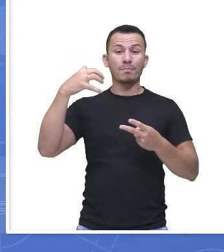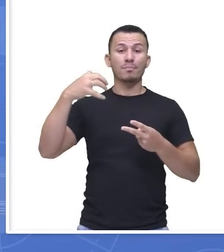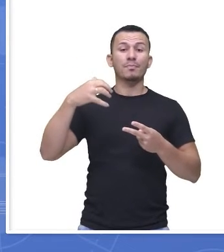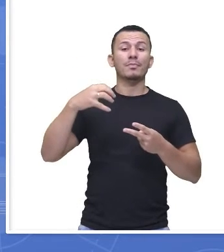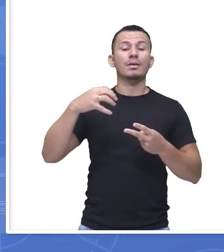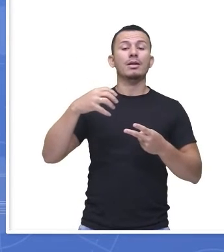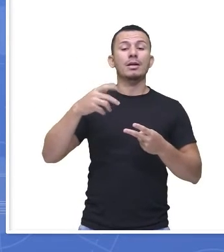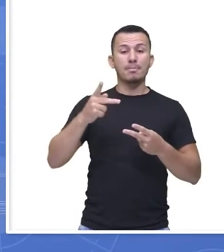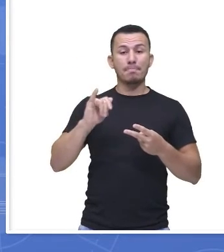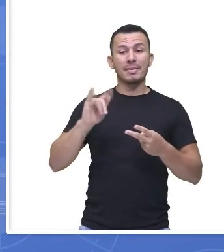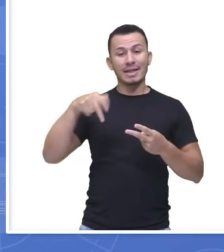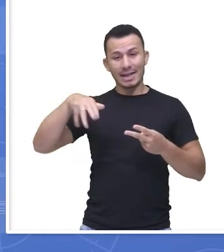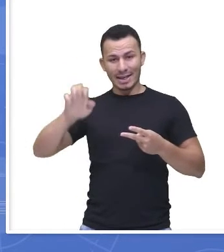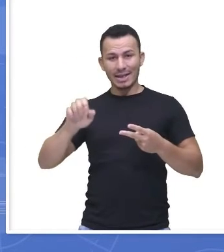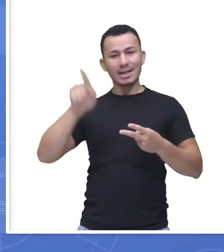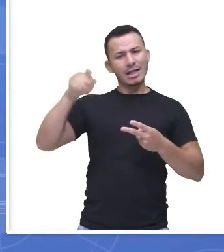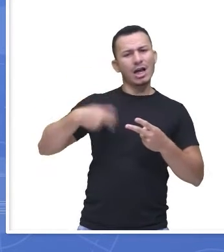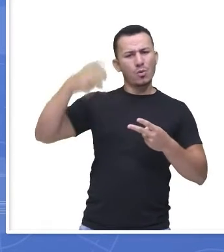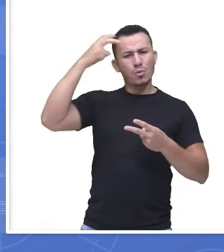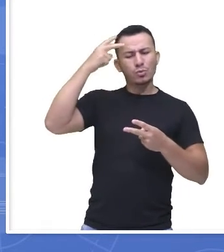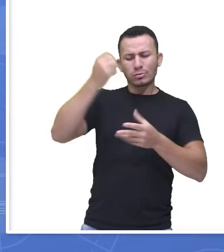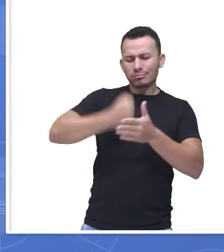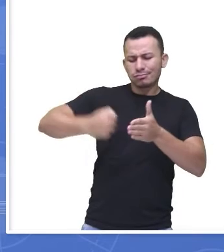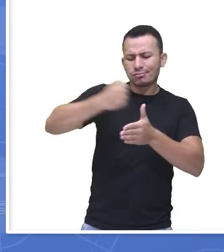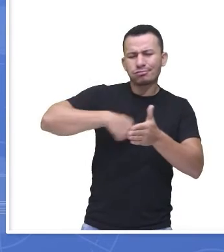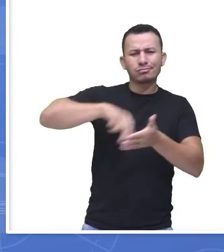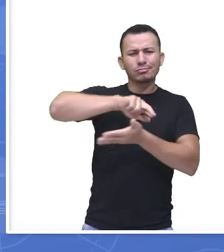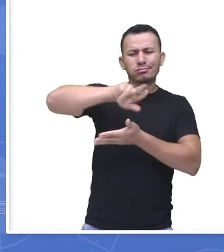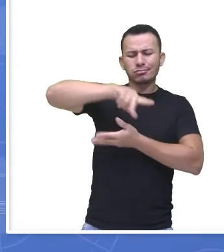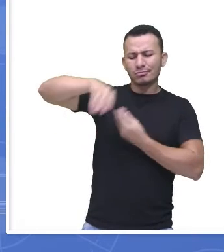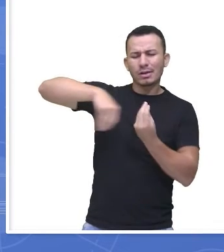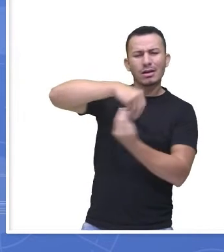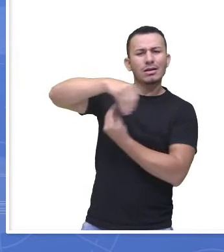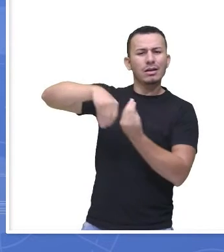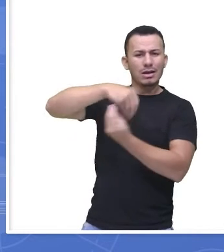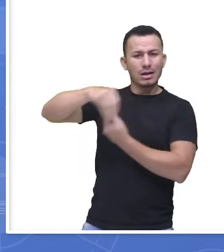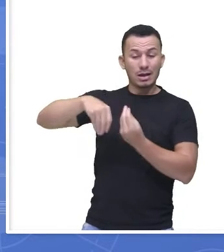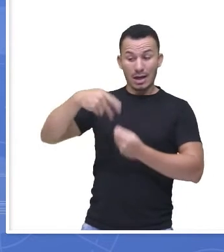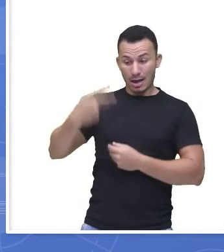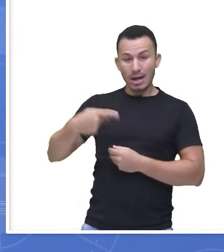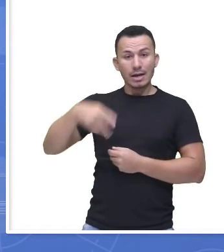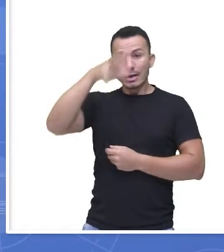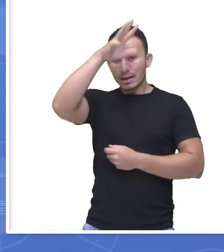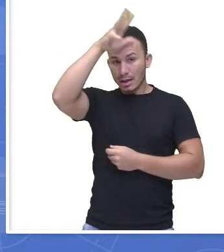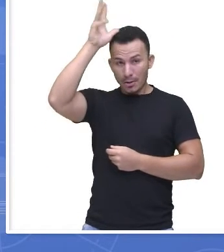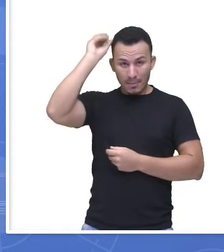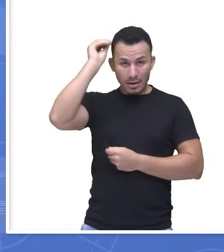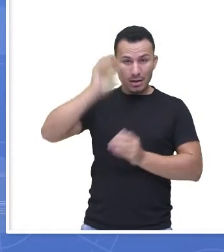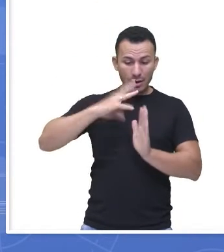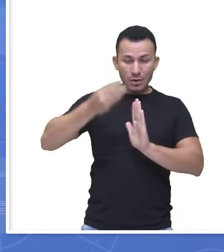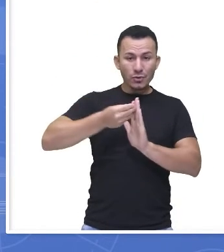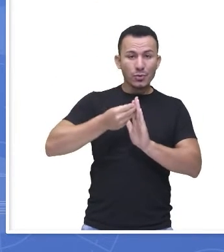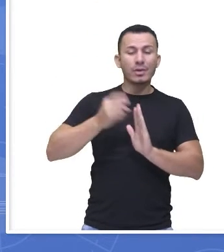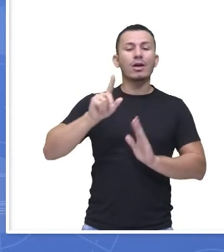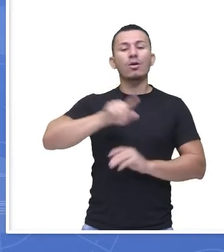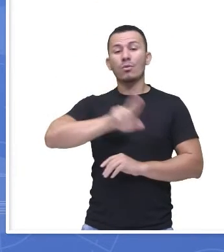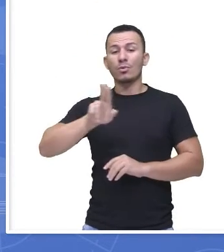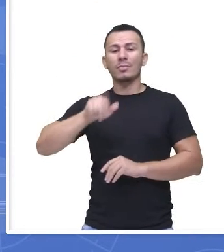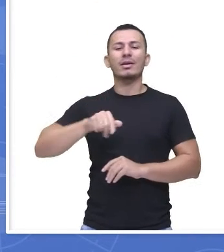piqui, né, é o piqui que eles fazem comidas variadas com o piqui, que nós chamamos aqui de piquiá, né, na Amazônia. Aí tem